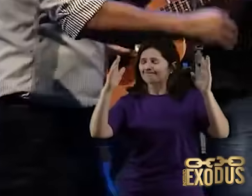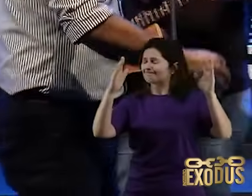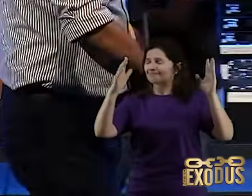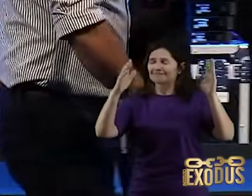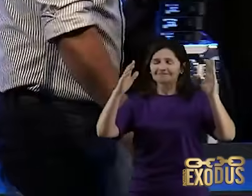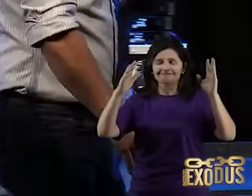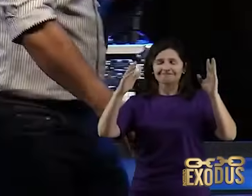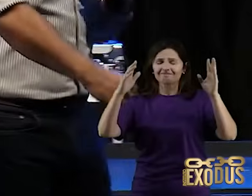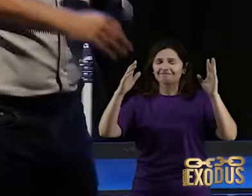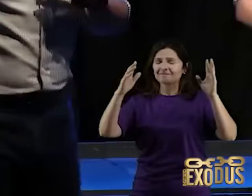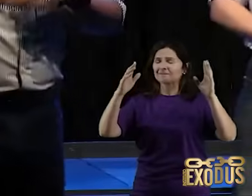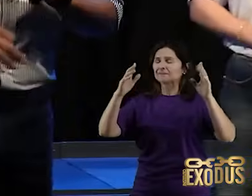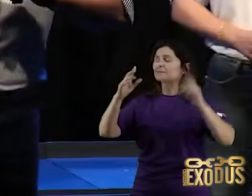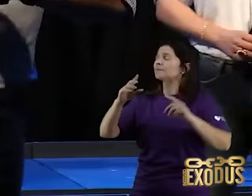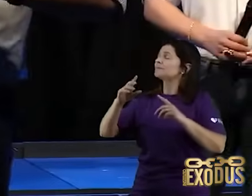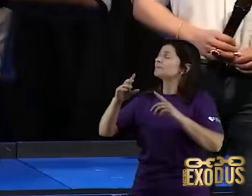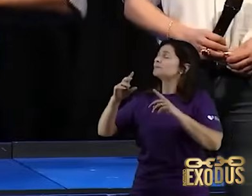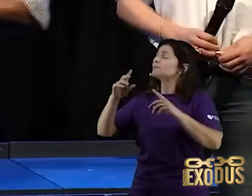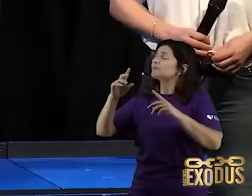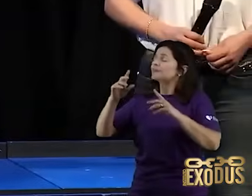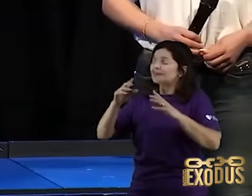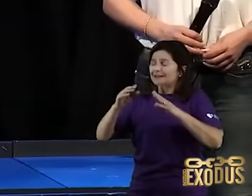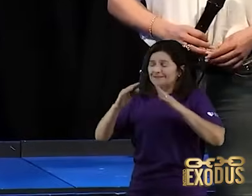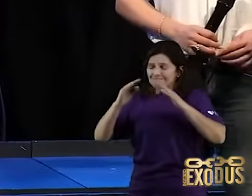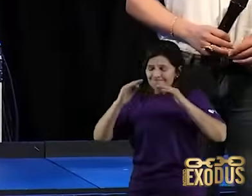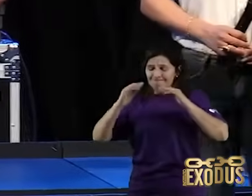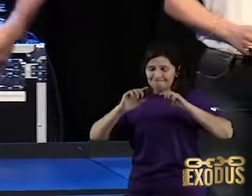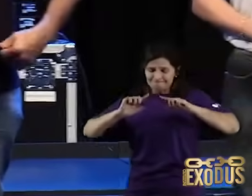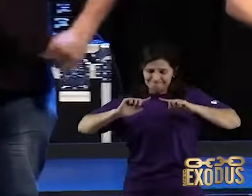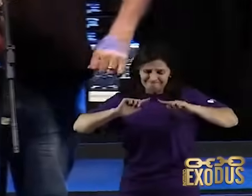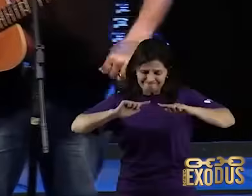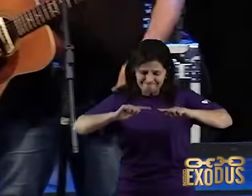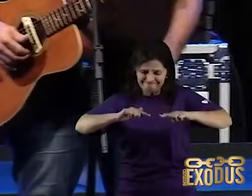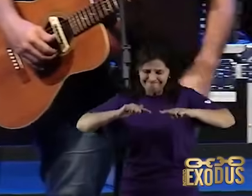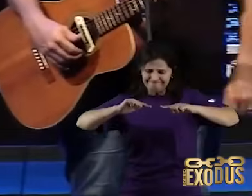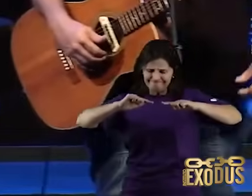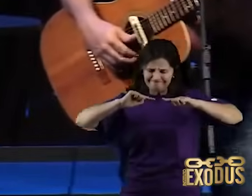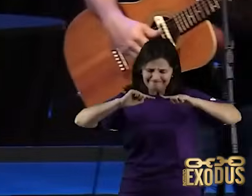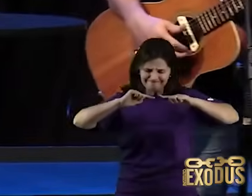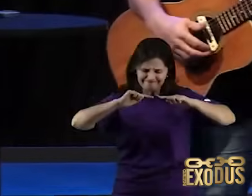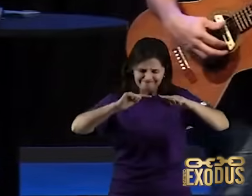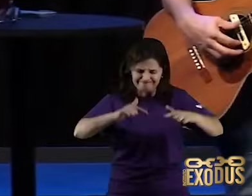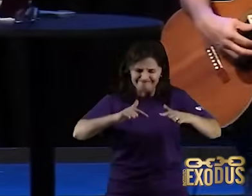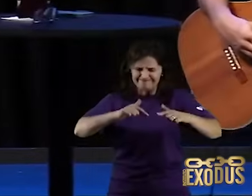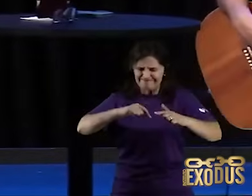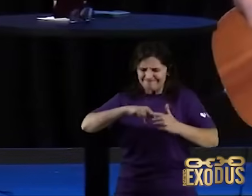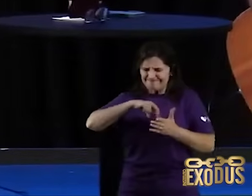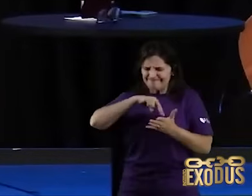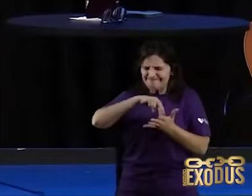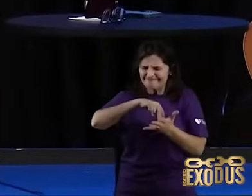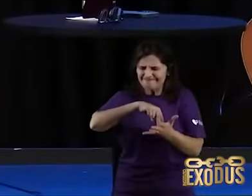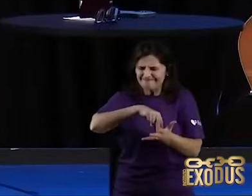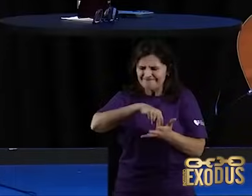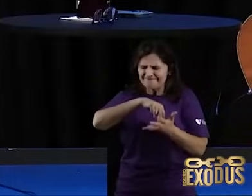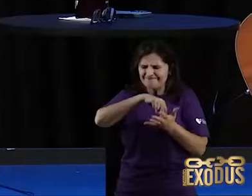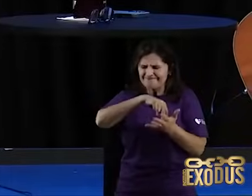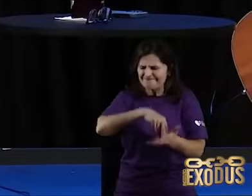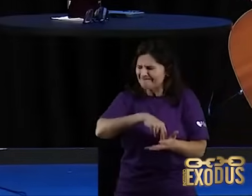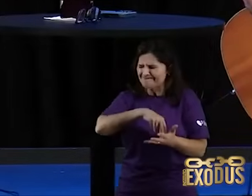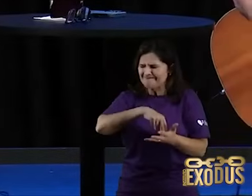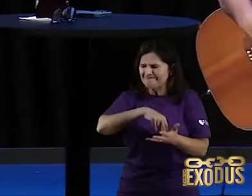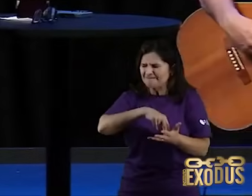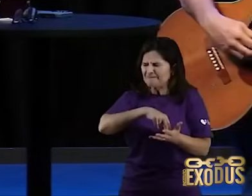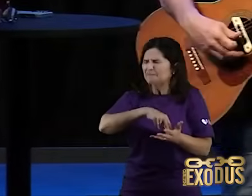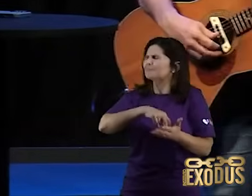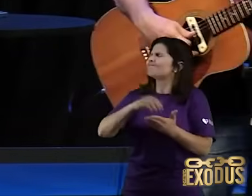não deixa que a ausência da perseverança que tira o nosso foco pai nos desvie daquilo